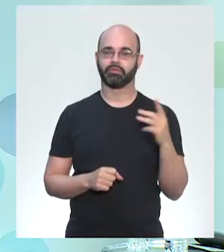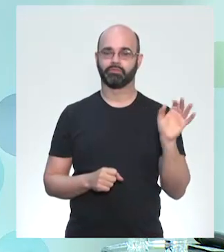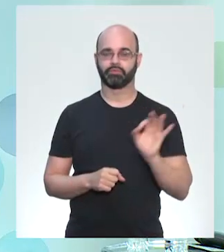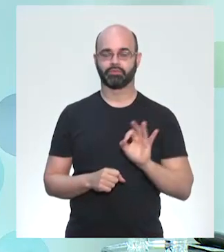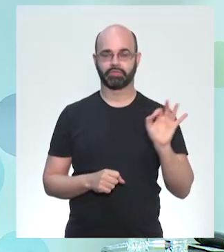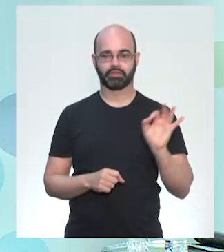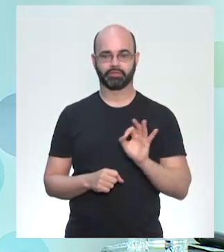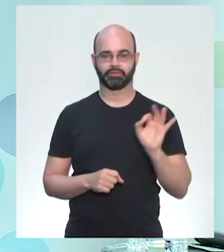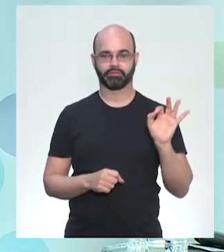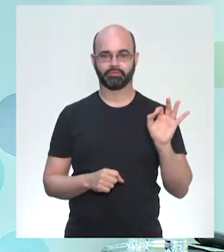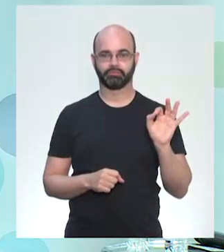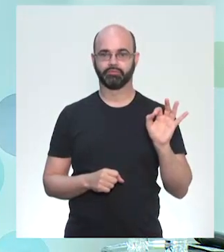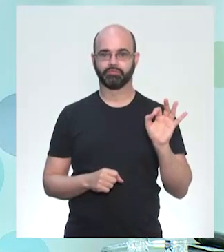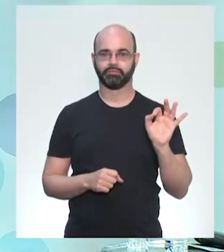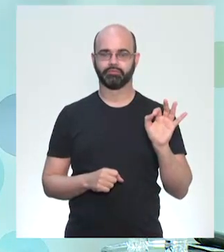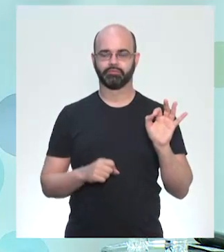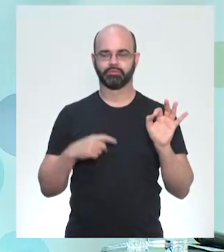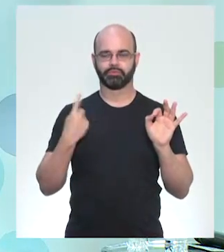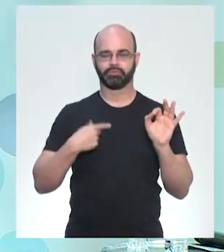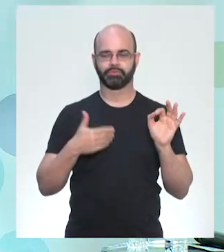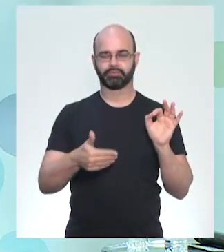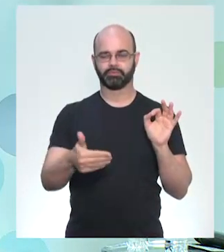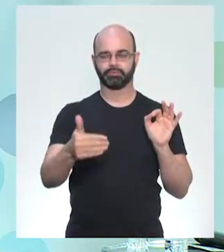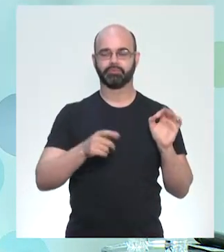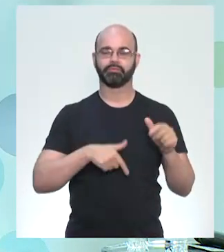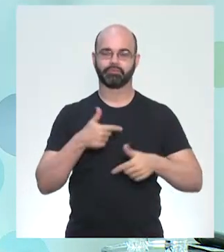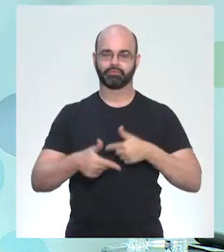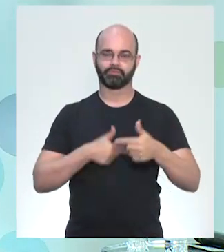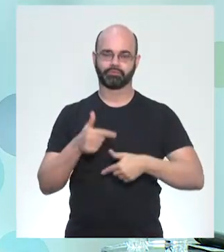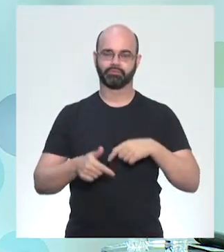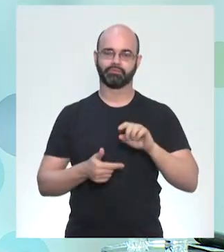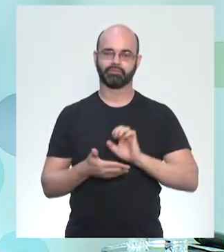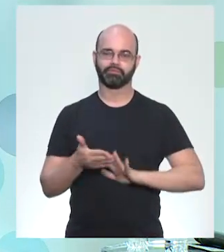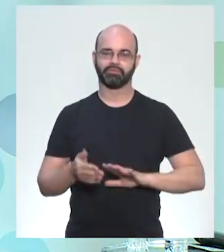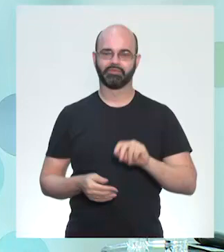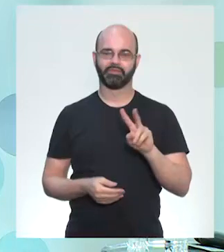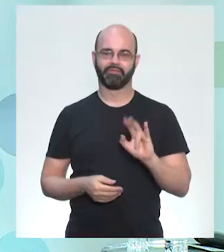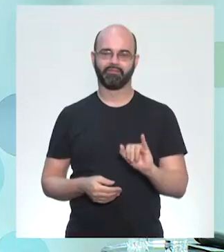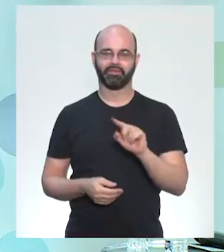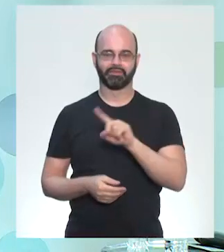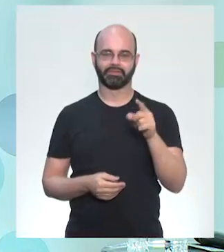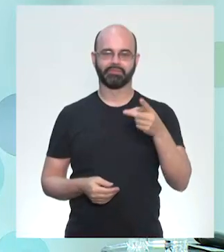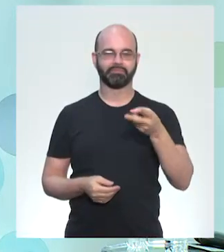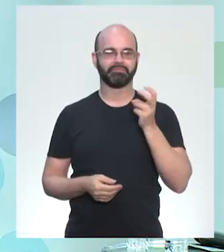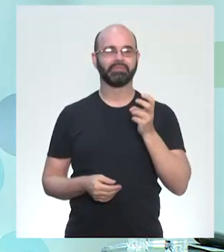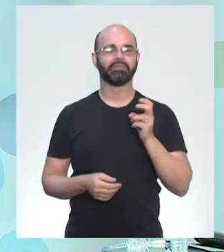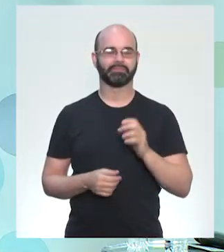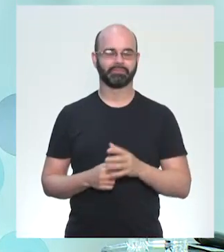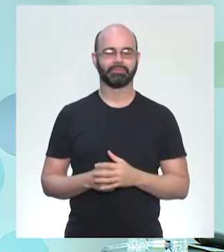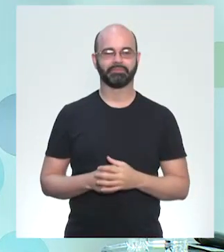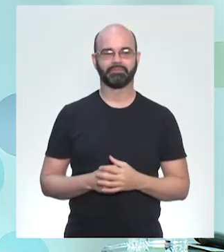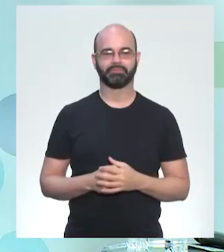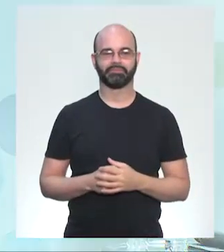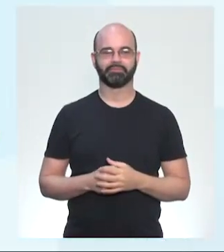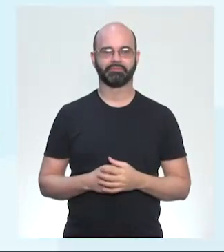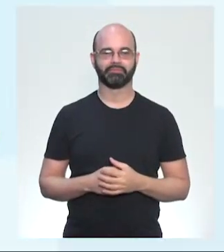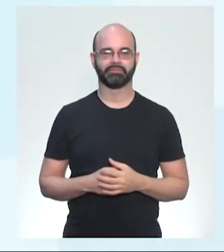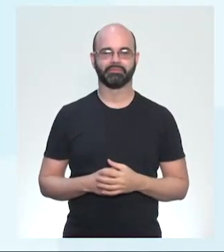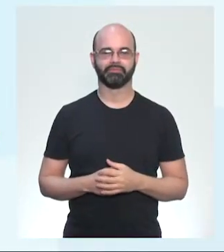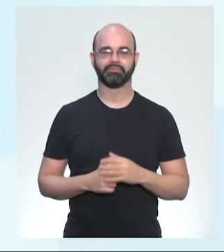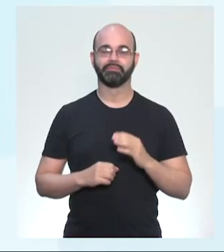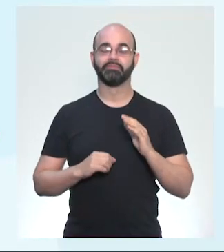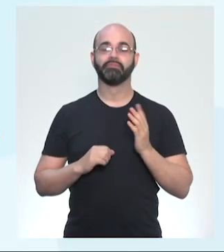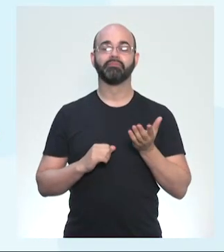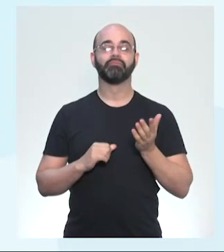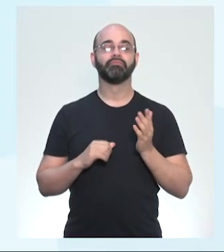né? E a gente vai trabalhar isso nas próximas atividades, aí vocês vão perceber. Tudo bem? Na prática, o que a gente